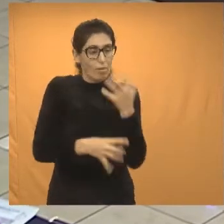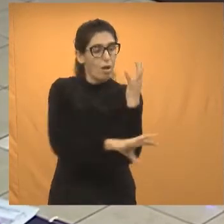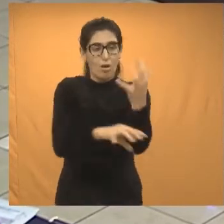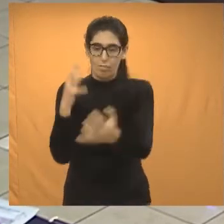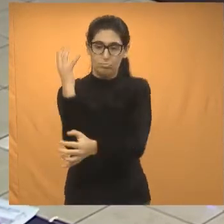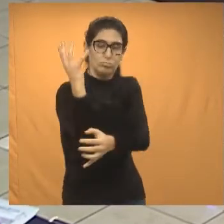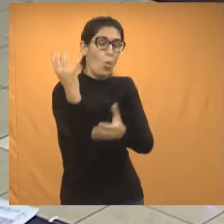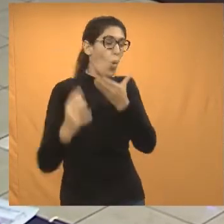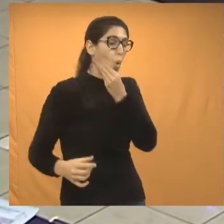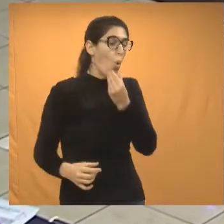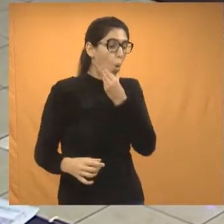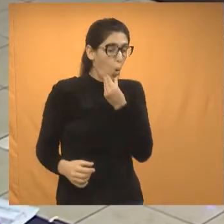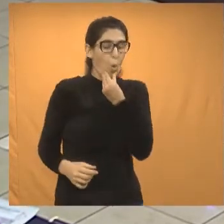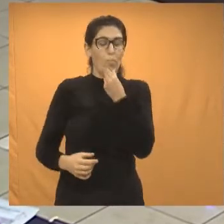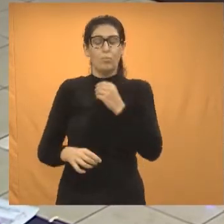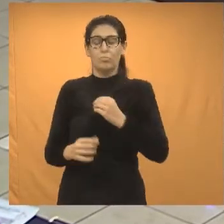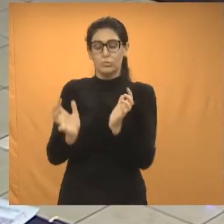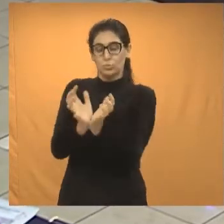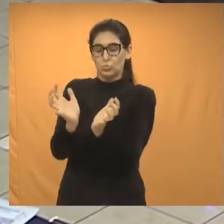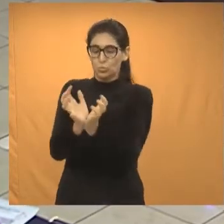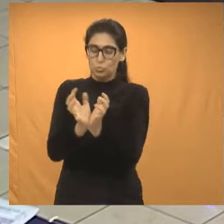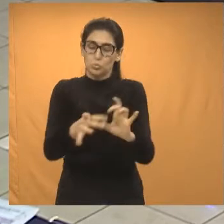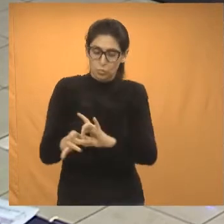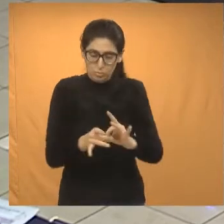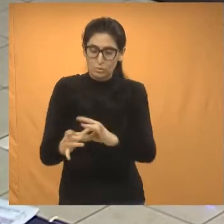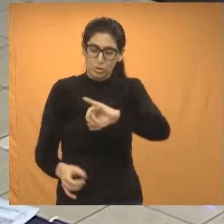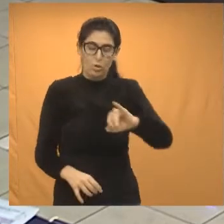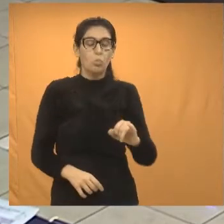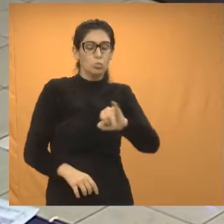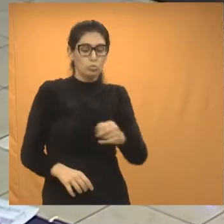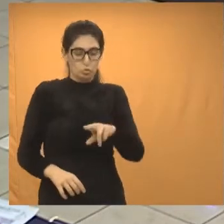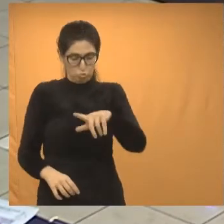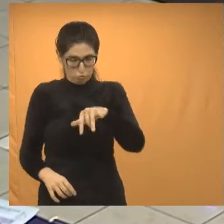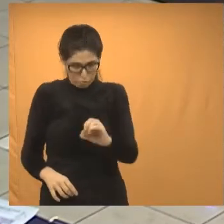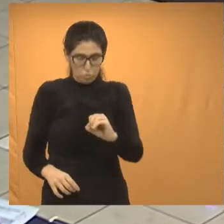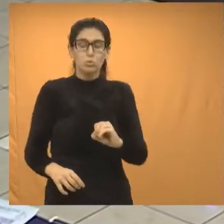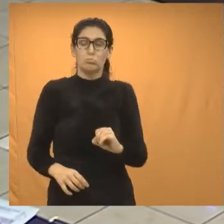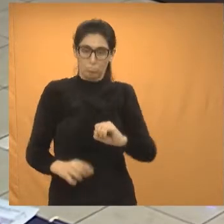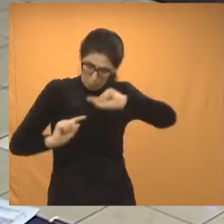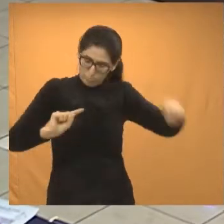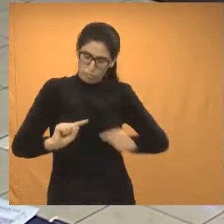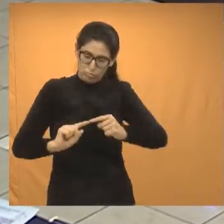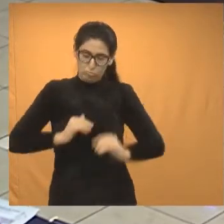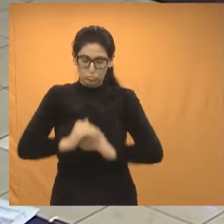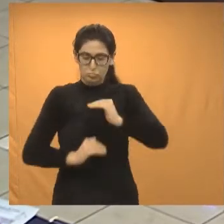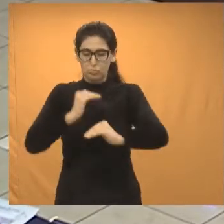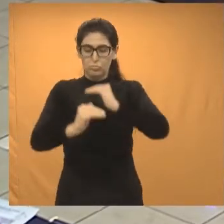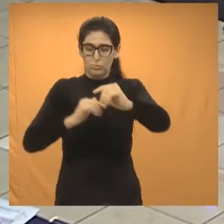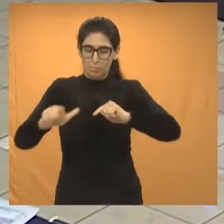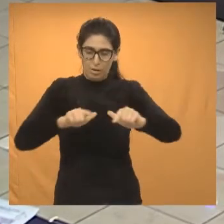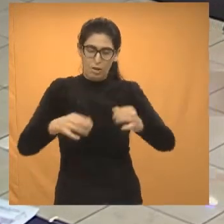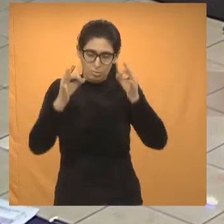Pires forme uma equipe bem bravadora para que nós possamos desenvolver a parte ambiental, mas